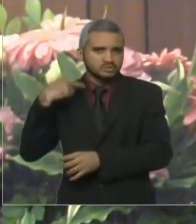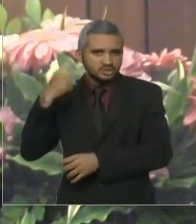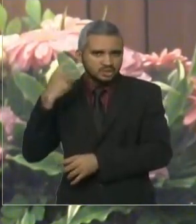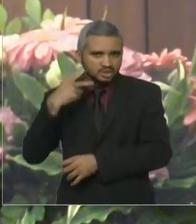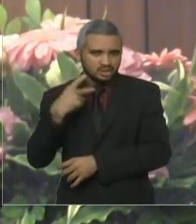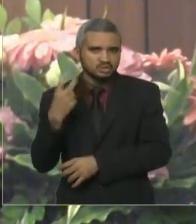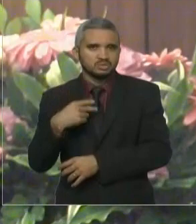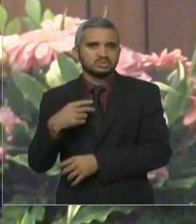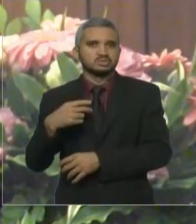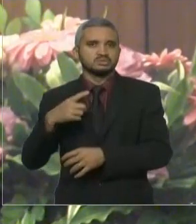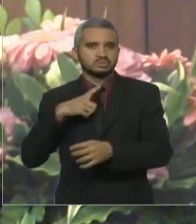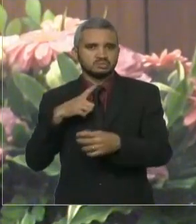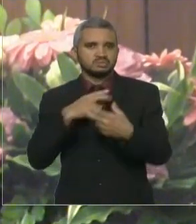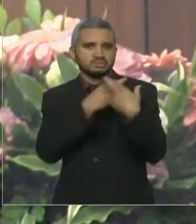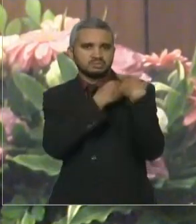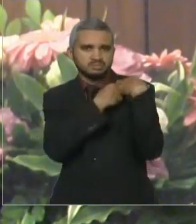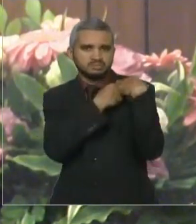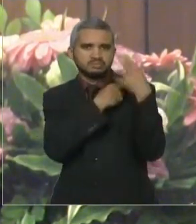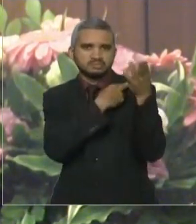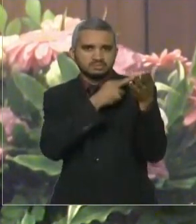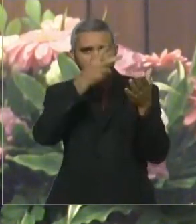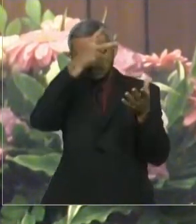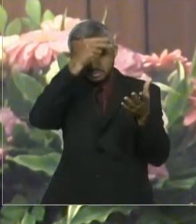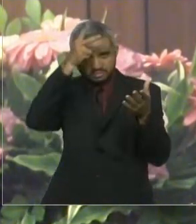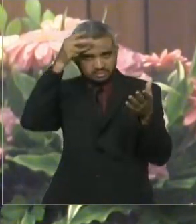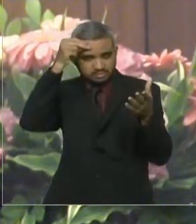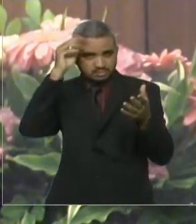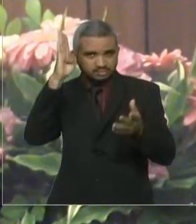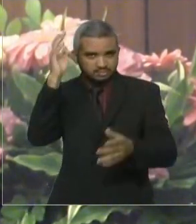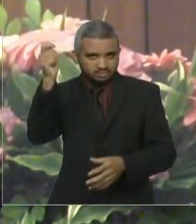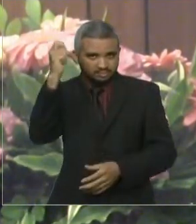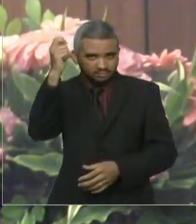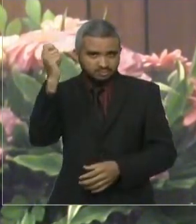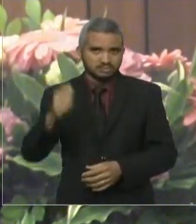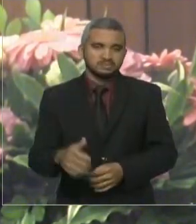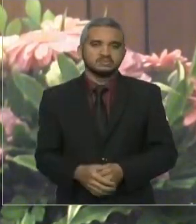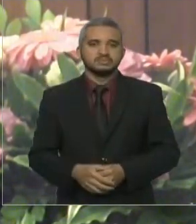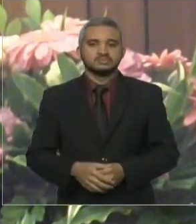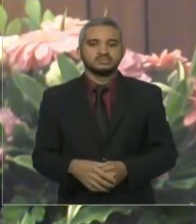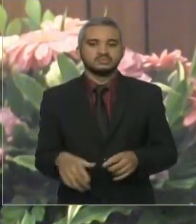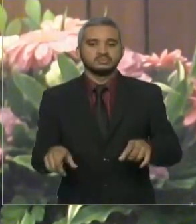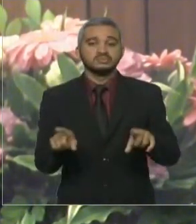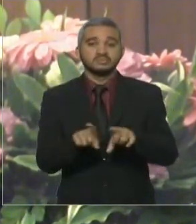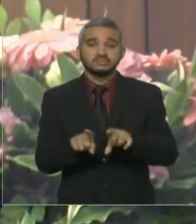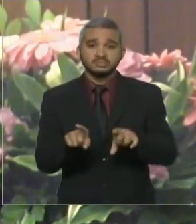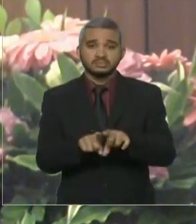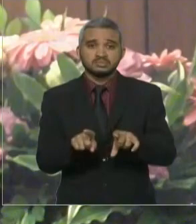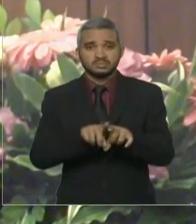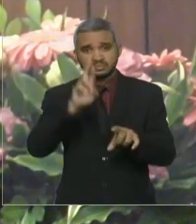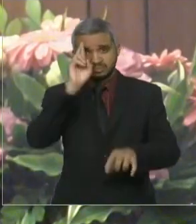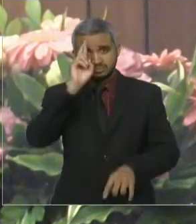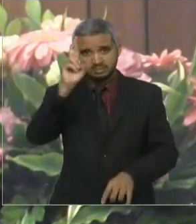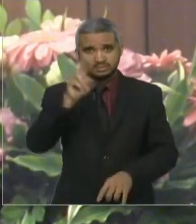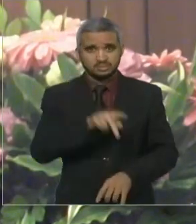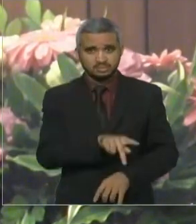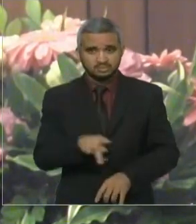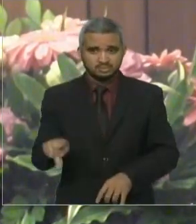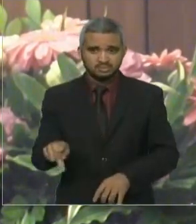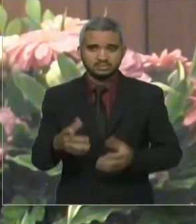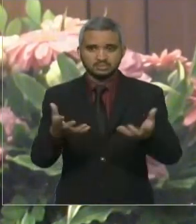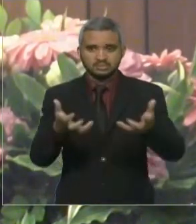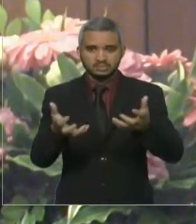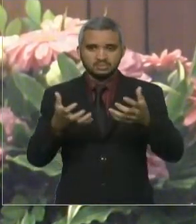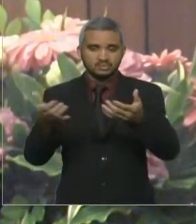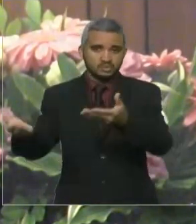frente da Prefeitura de Barra do Corda. E aqui, senhor presidente, eu queria estender esse convite a todos